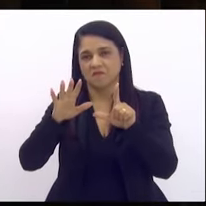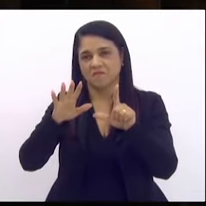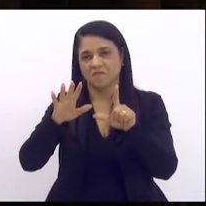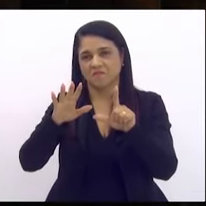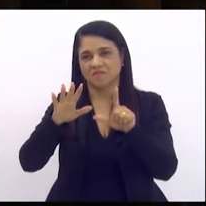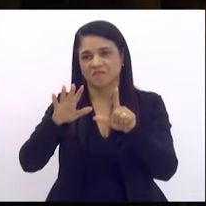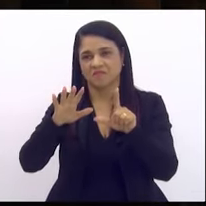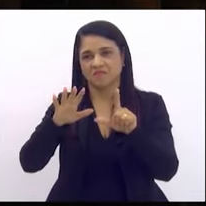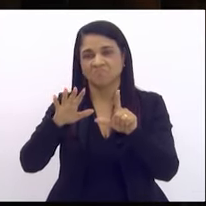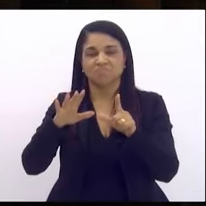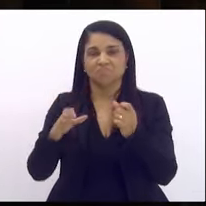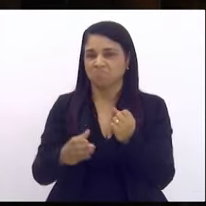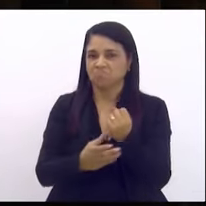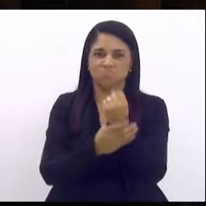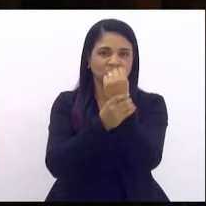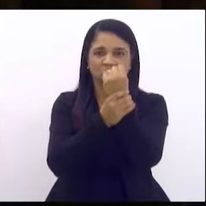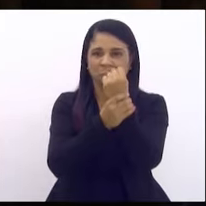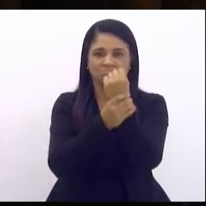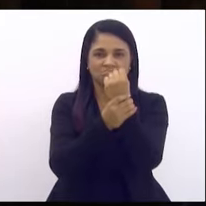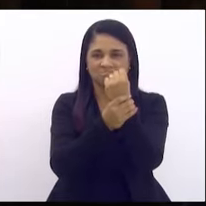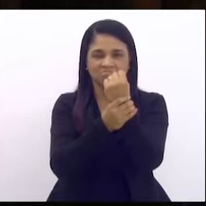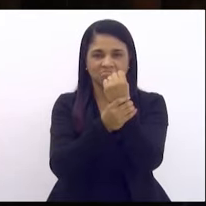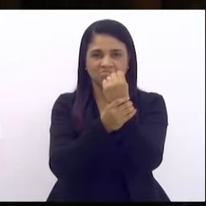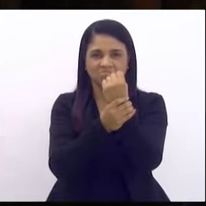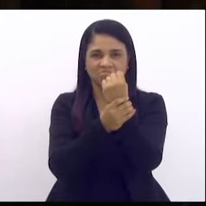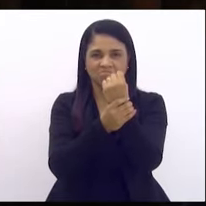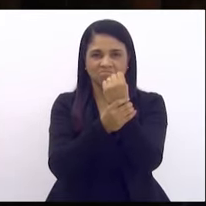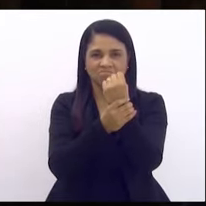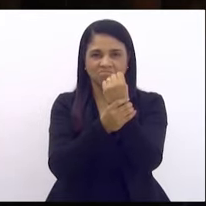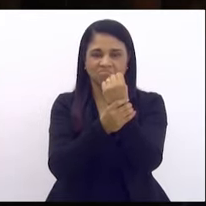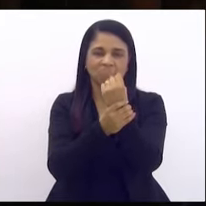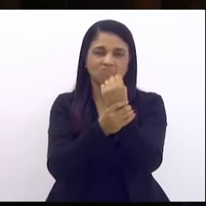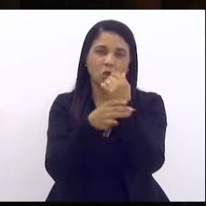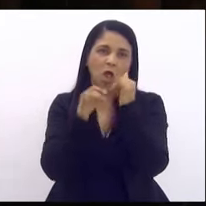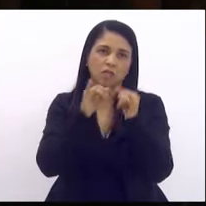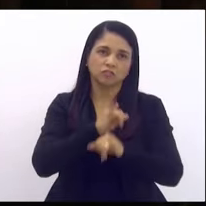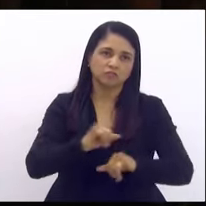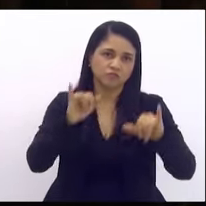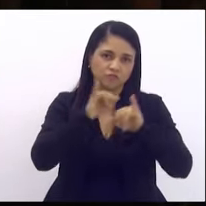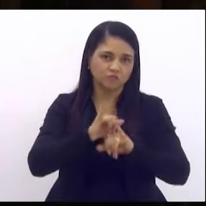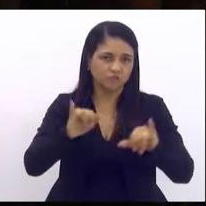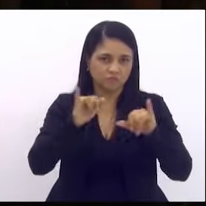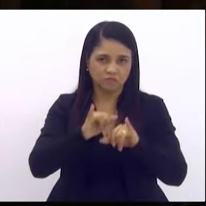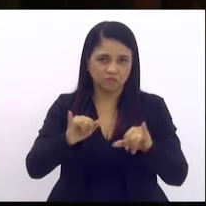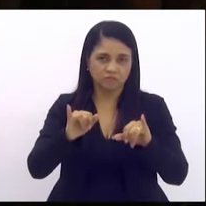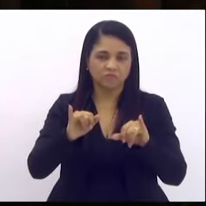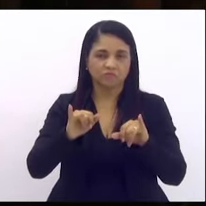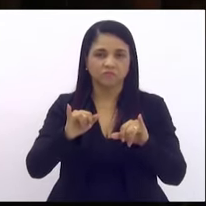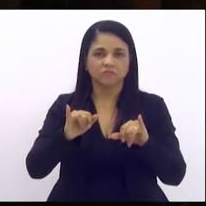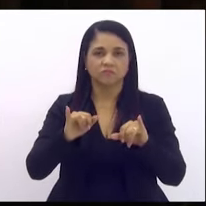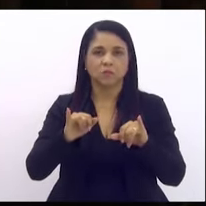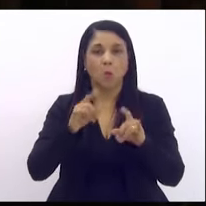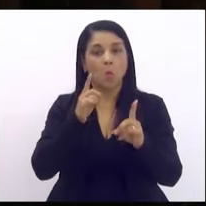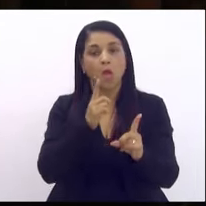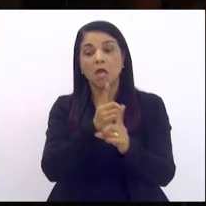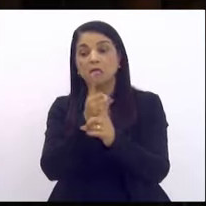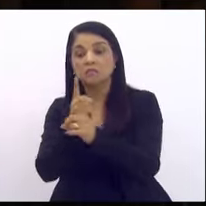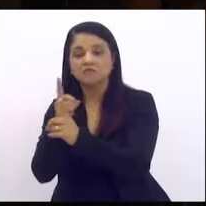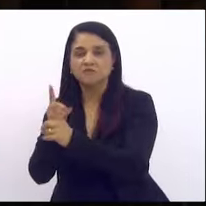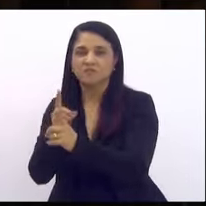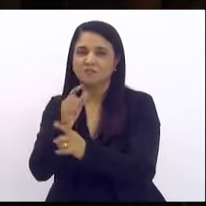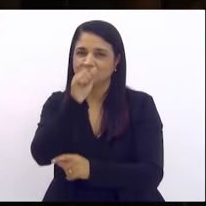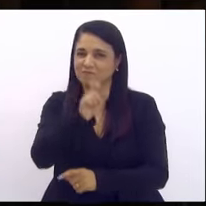sequer garantem que a divulgação ou a o o a identificação desses